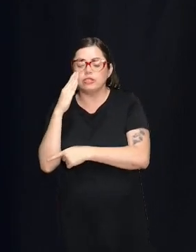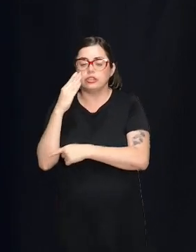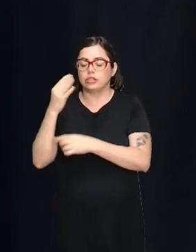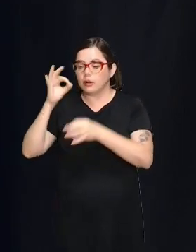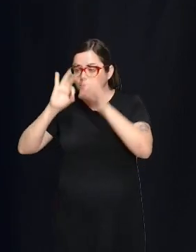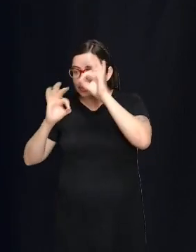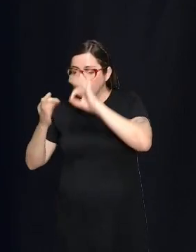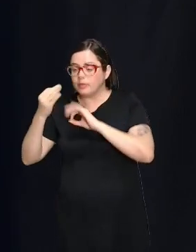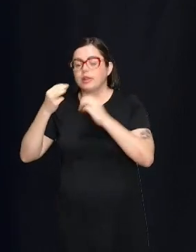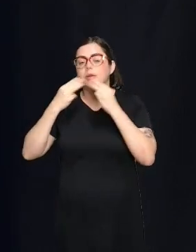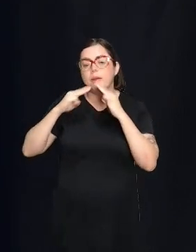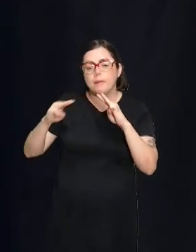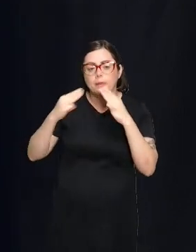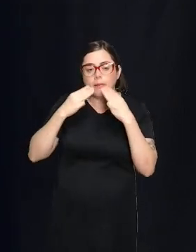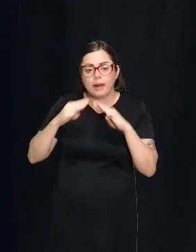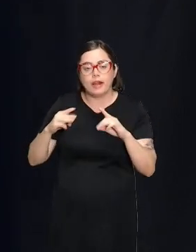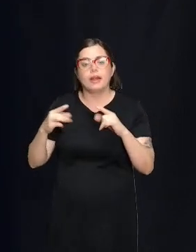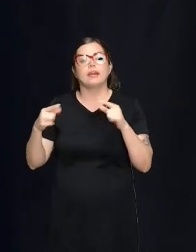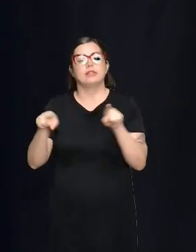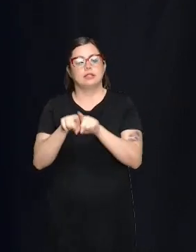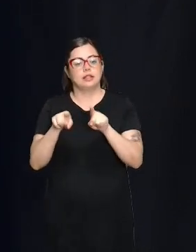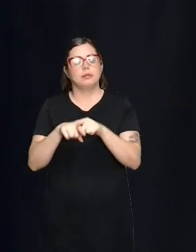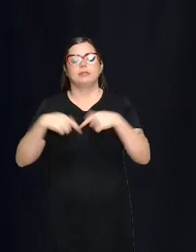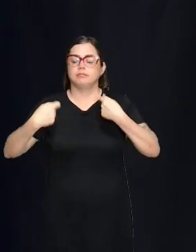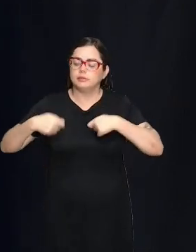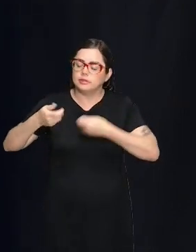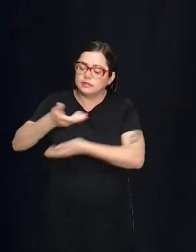marketing precisa. E aí já pego o